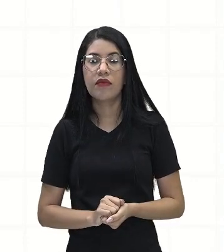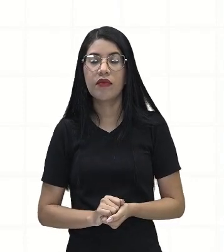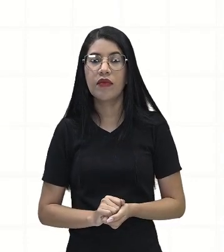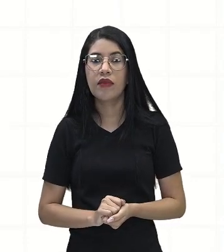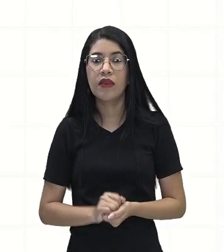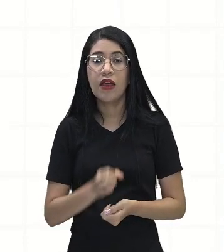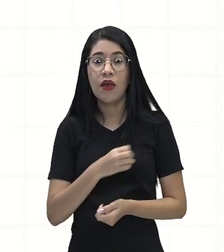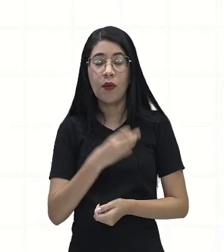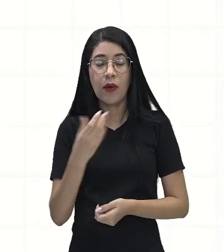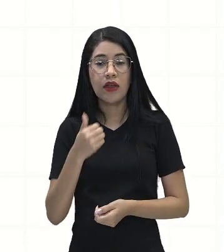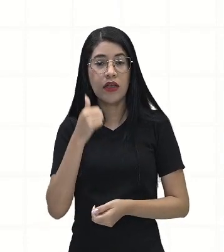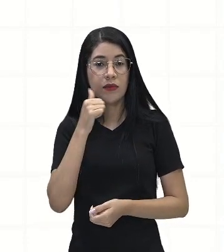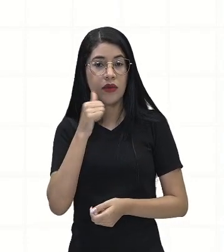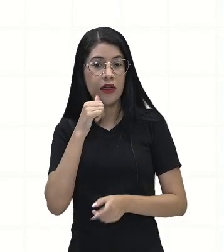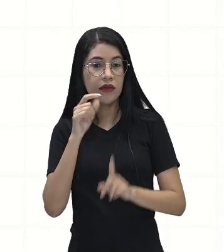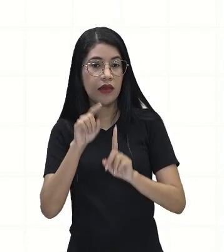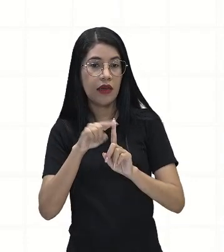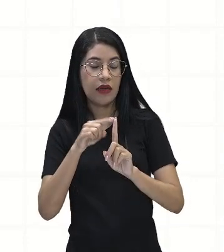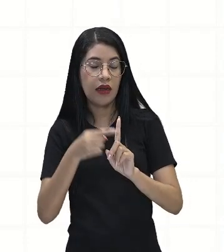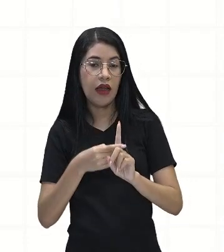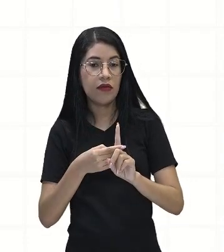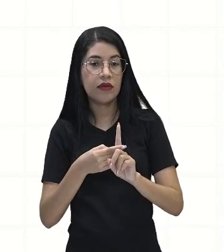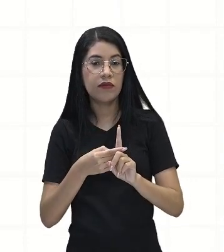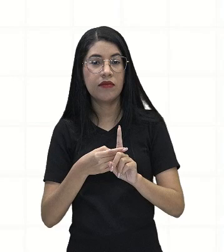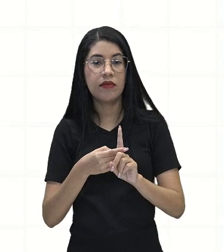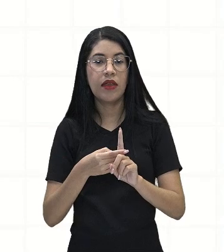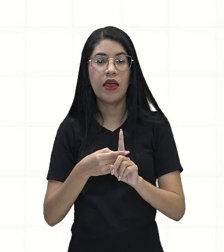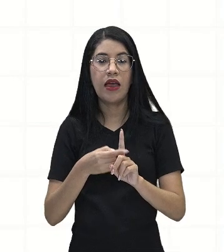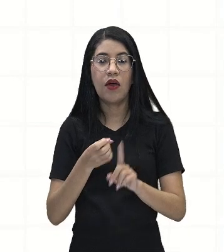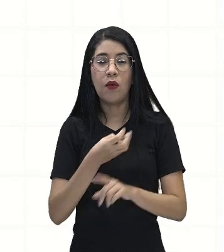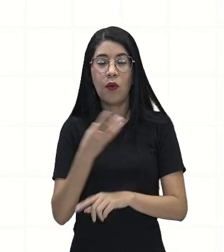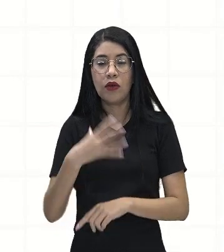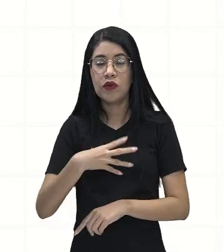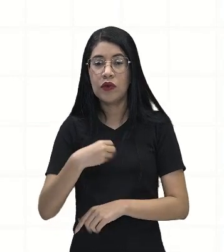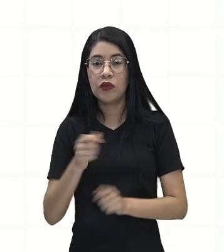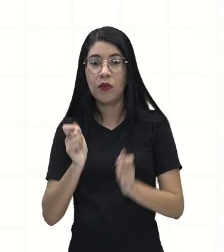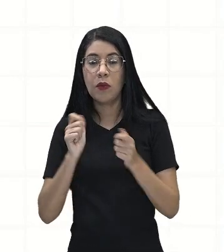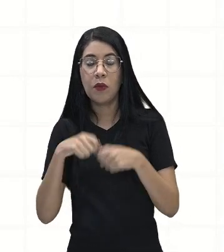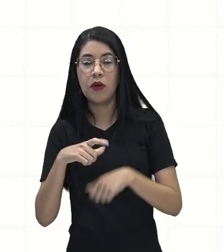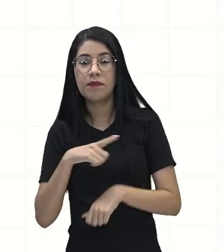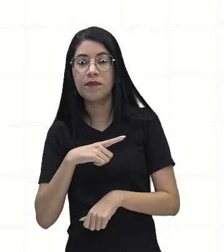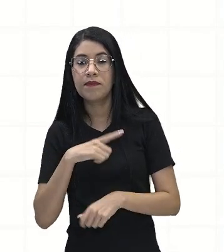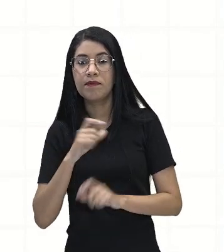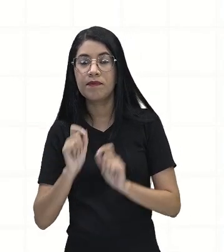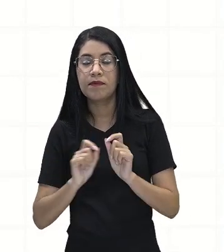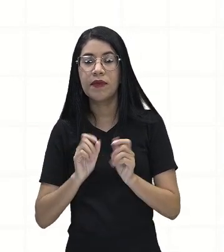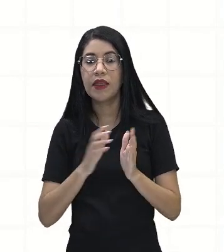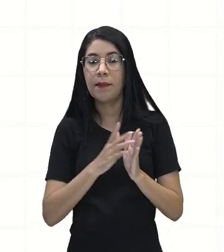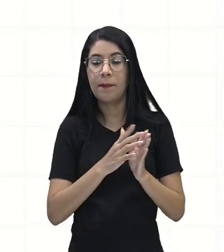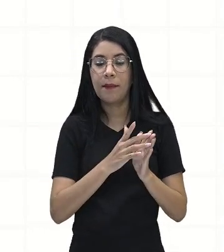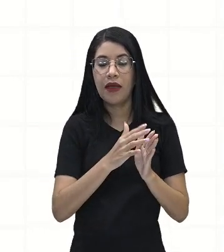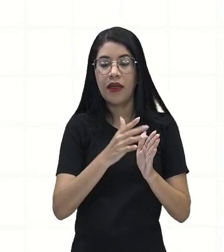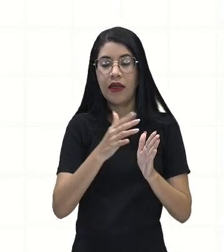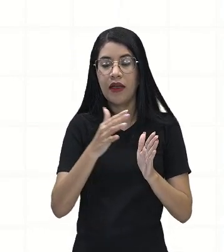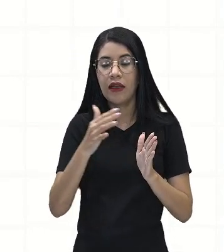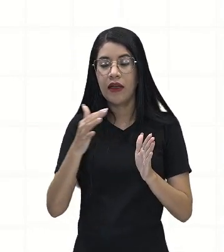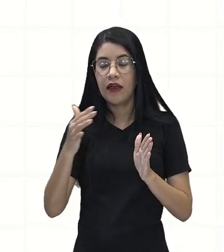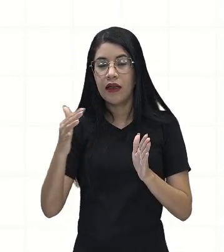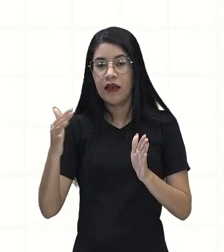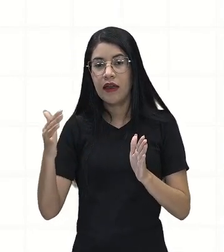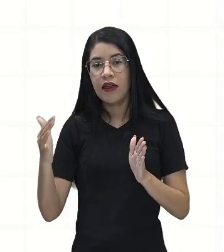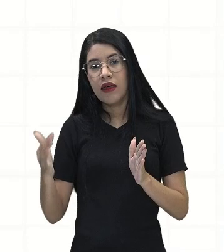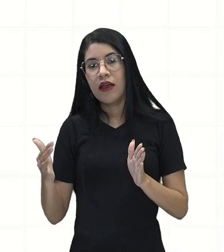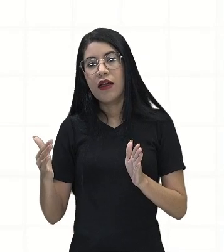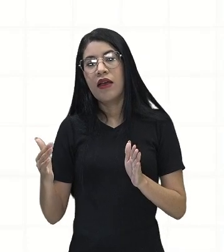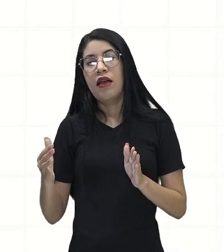de fecundidade, essa média do número de filhos por mulheres, no decorrer dos anos que se passaram